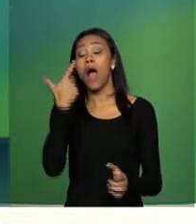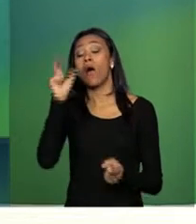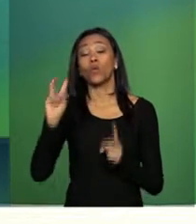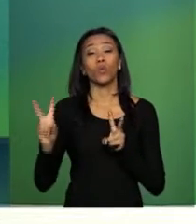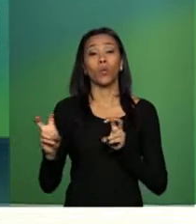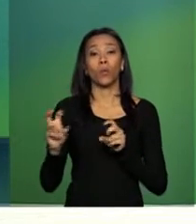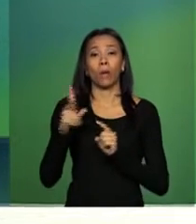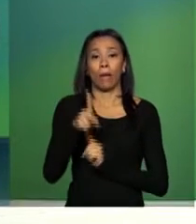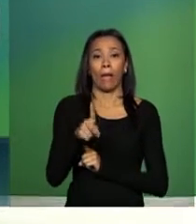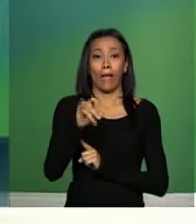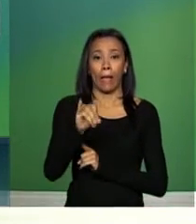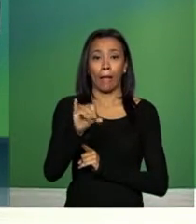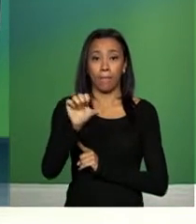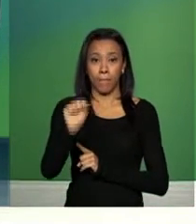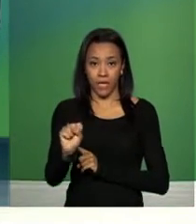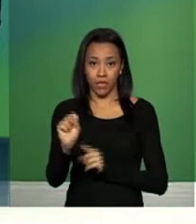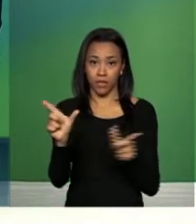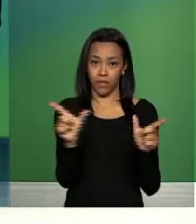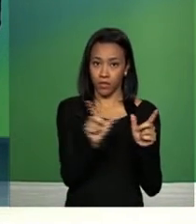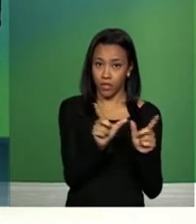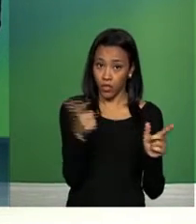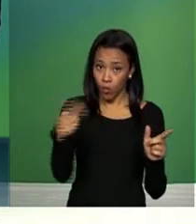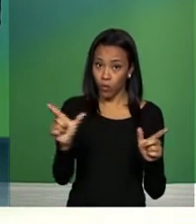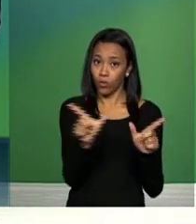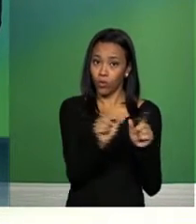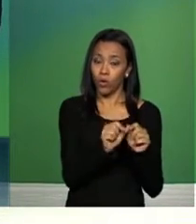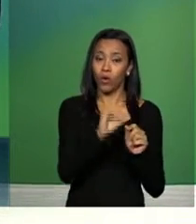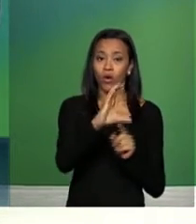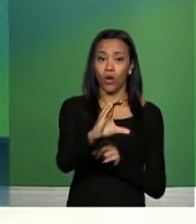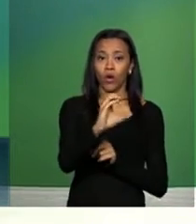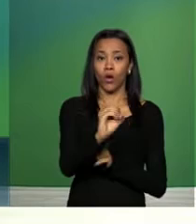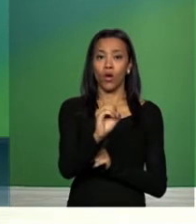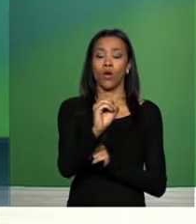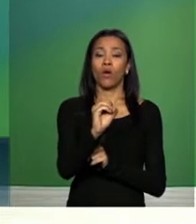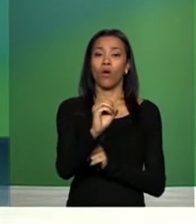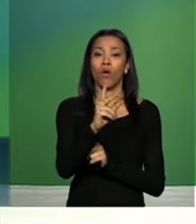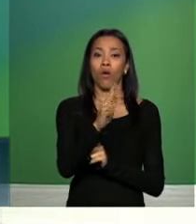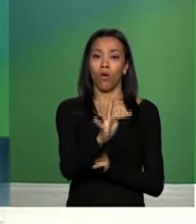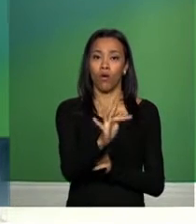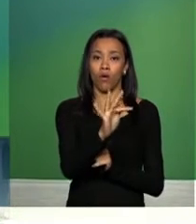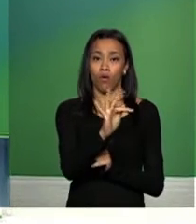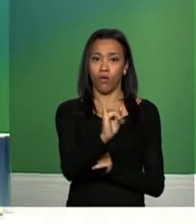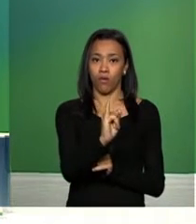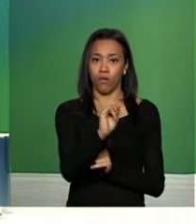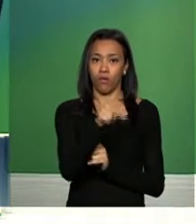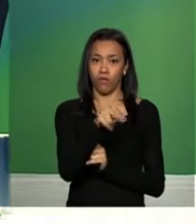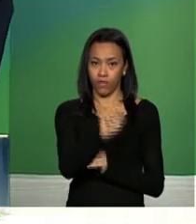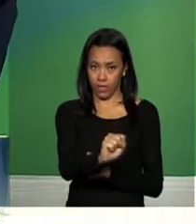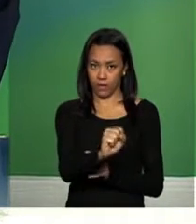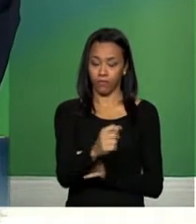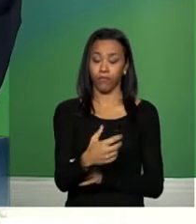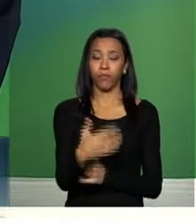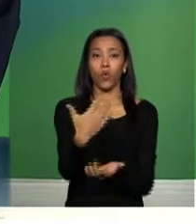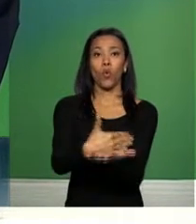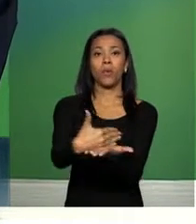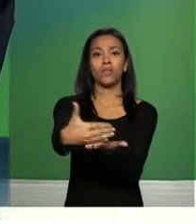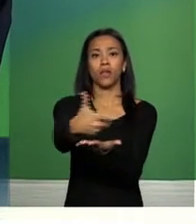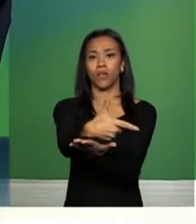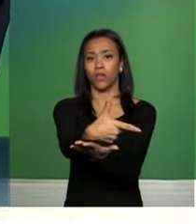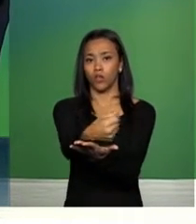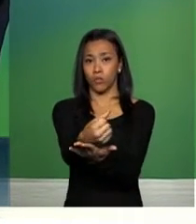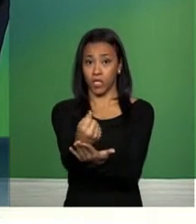PIS/COFINS, o que é que se pretende? Iniciar em 2016